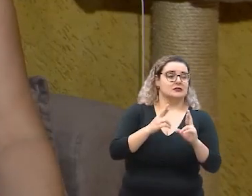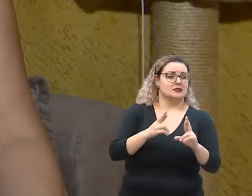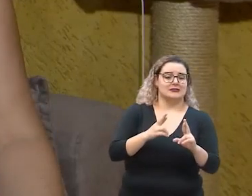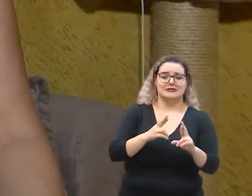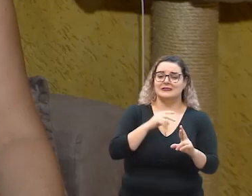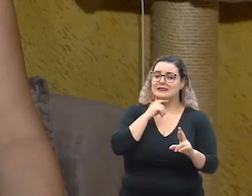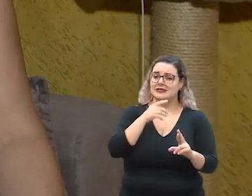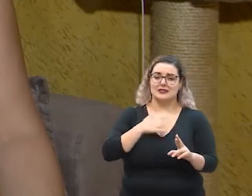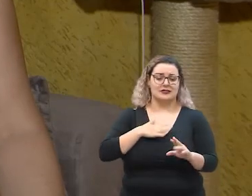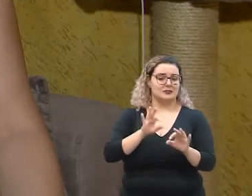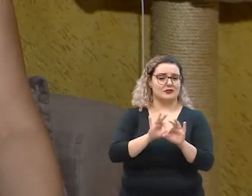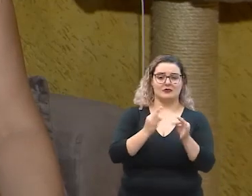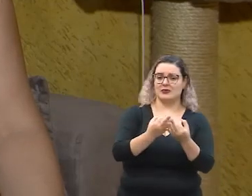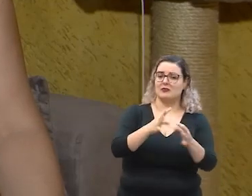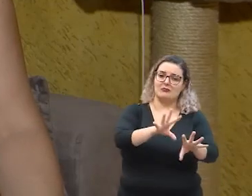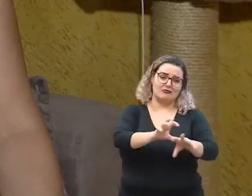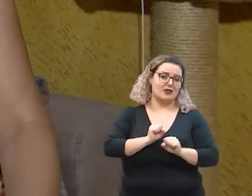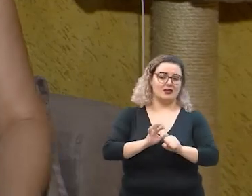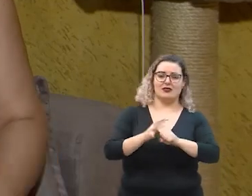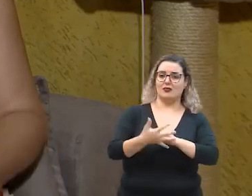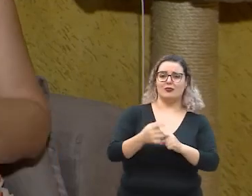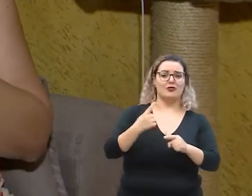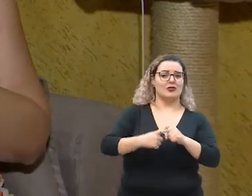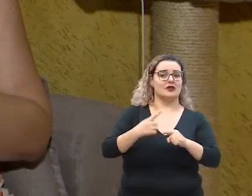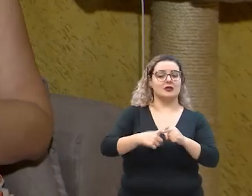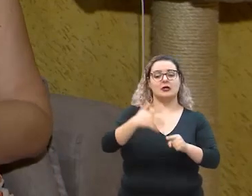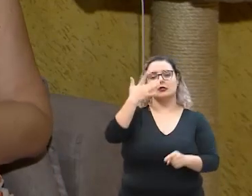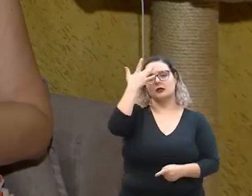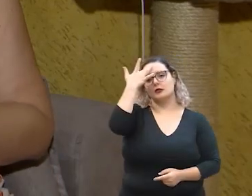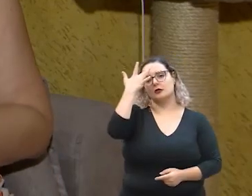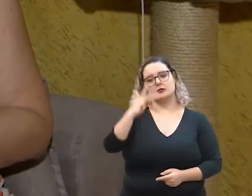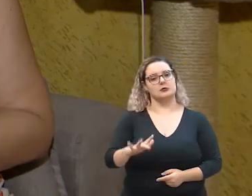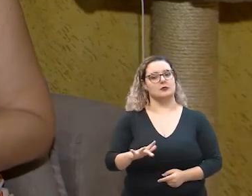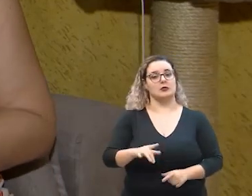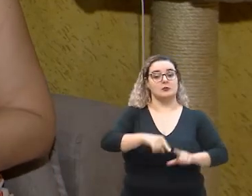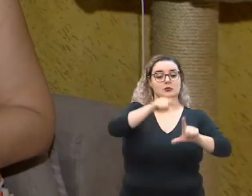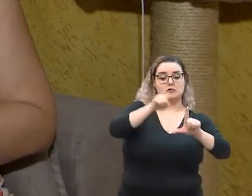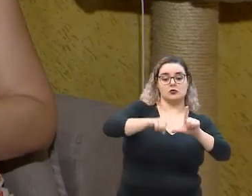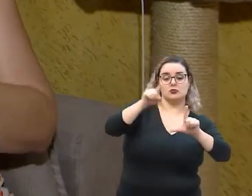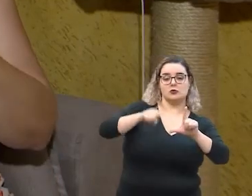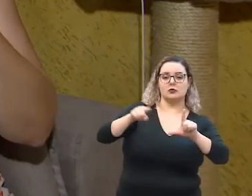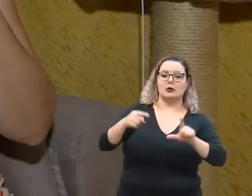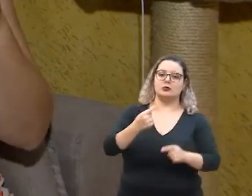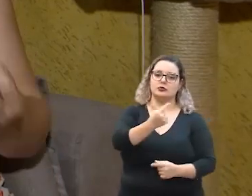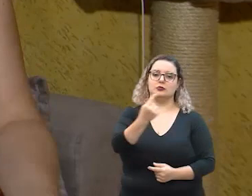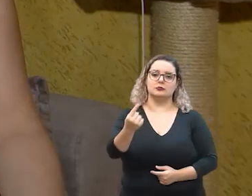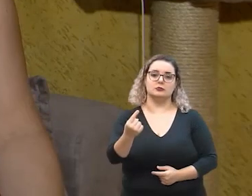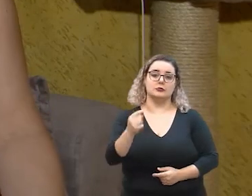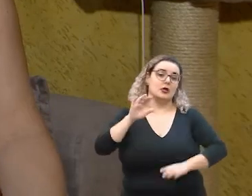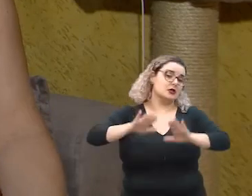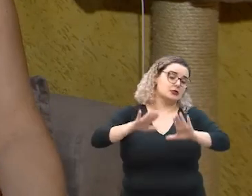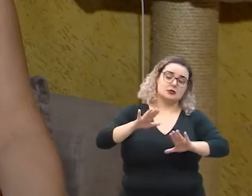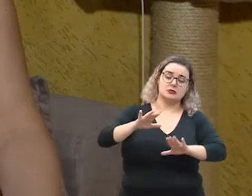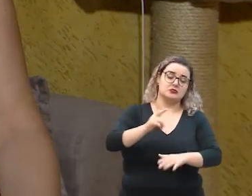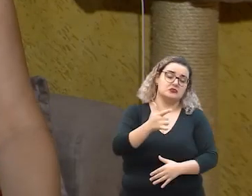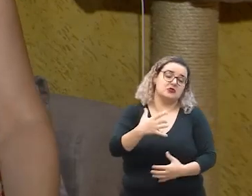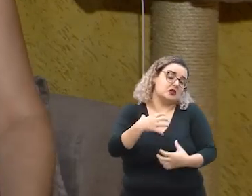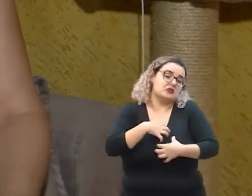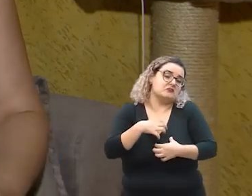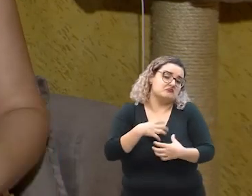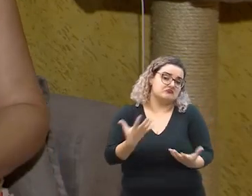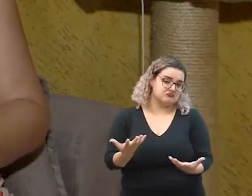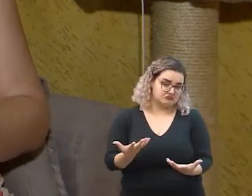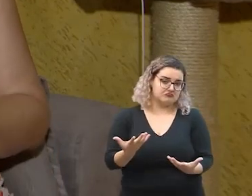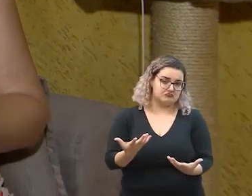meus familiares pegue, porque a gente não sabe qual vai ser o grau de cada pessoa. Pode ser que você não tenha